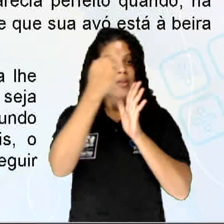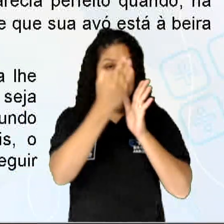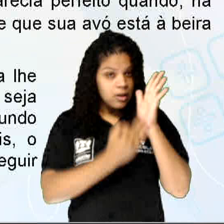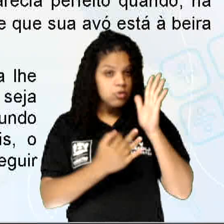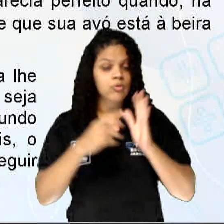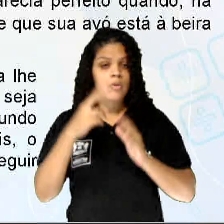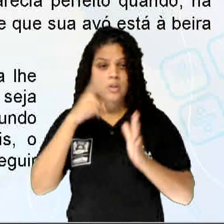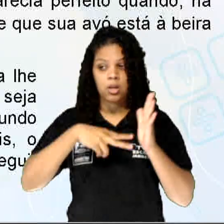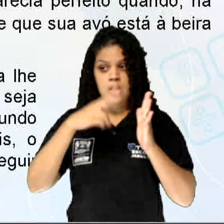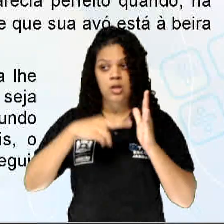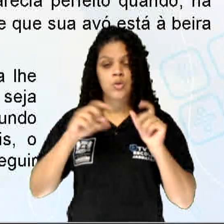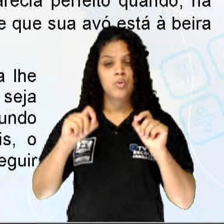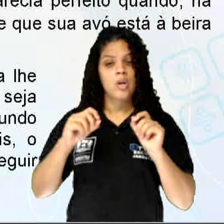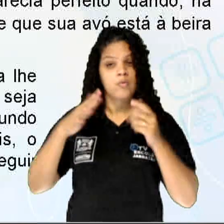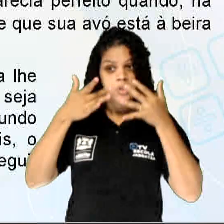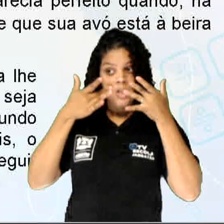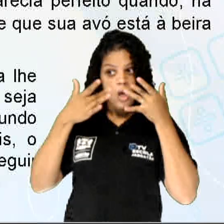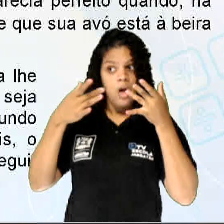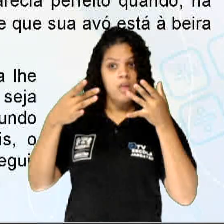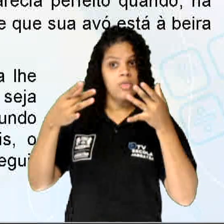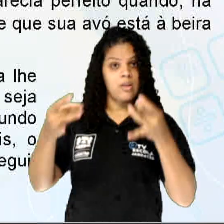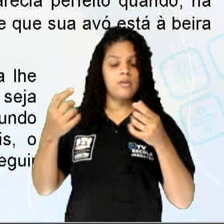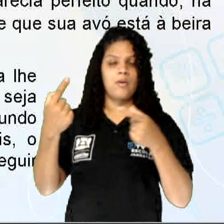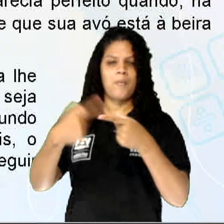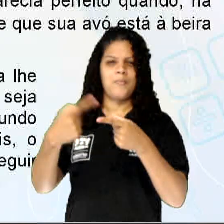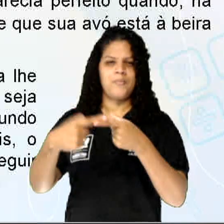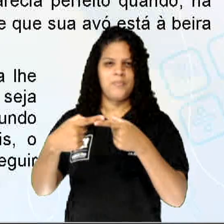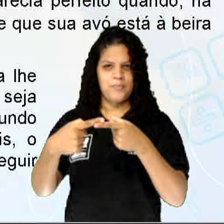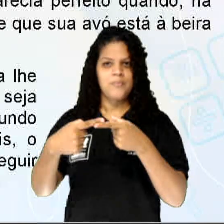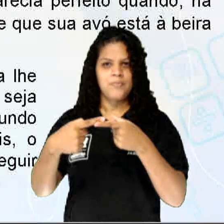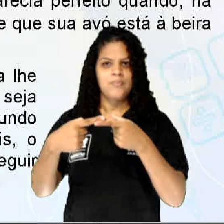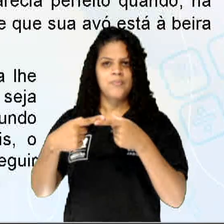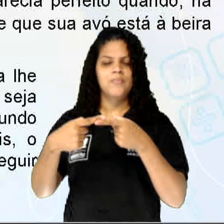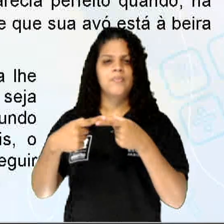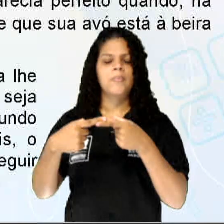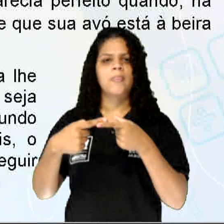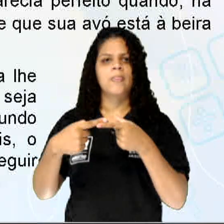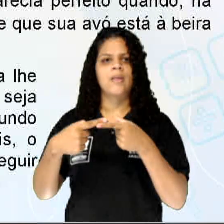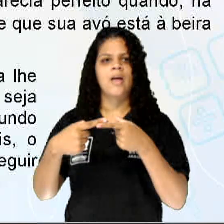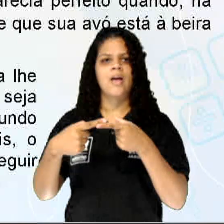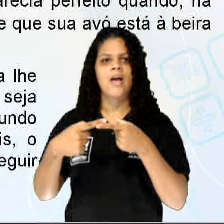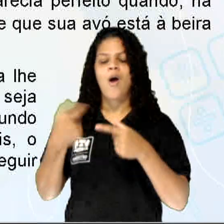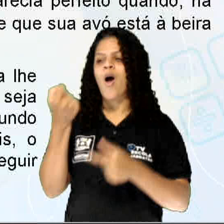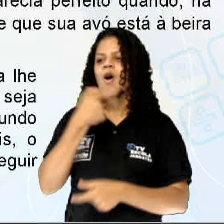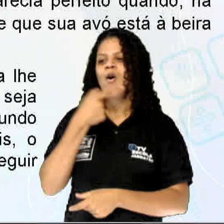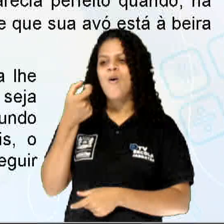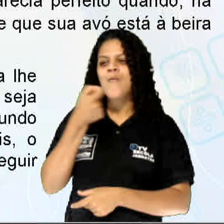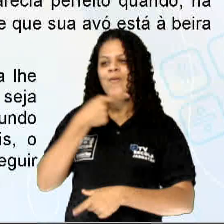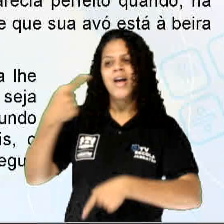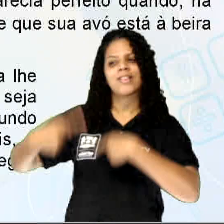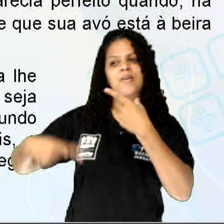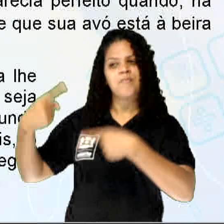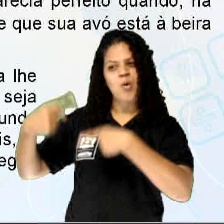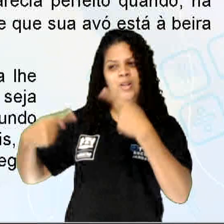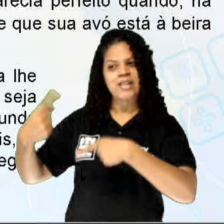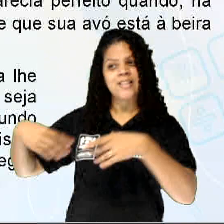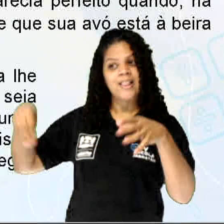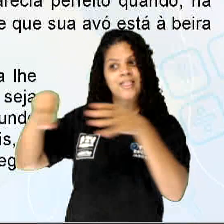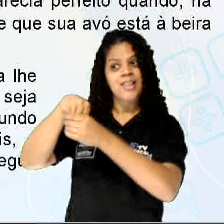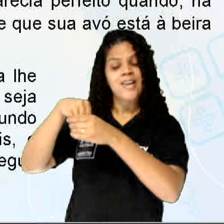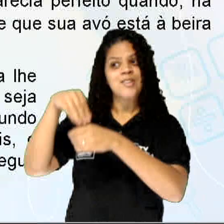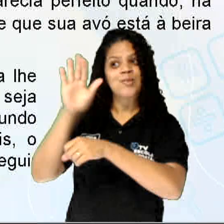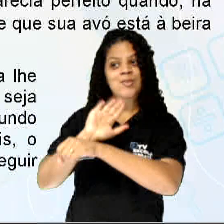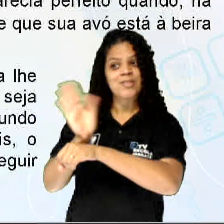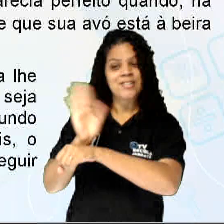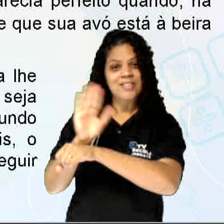agora por mim. Eu queria que vocês prestassem atenção porque trata-se de uma comédia política no cinema. Então é uma